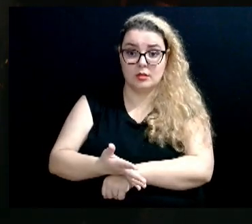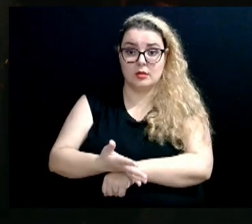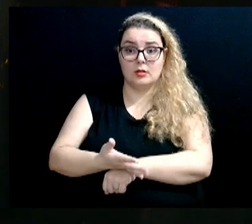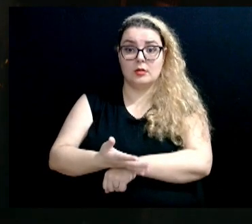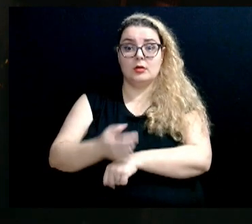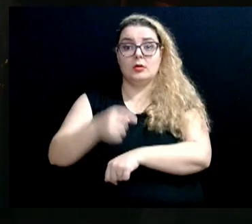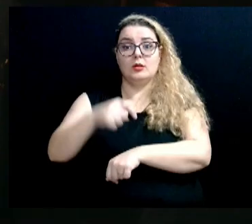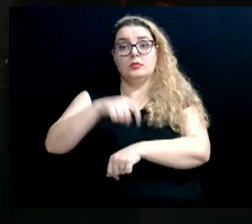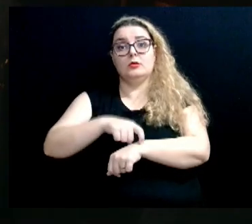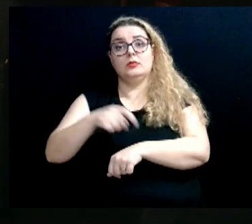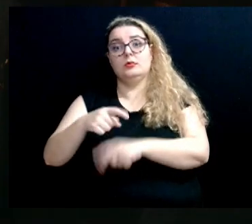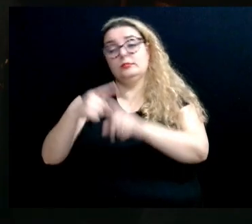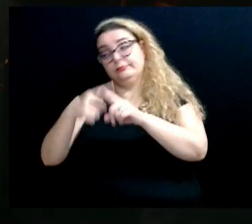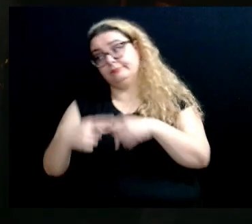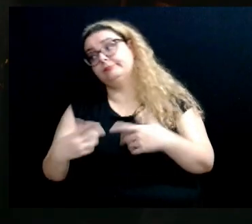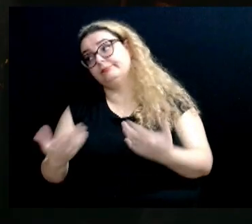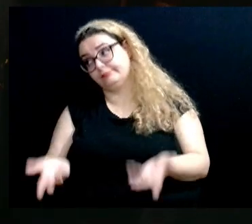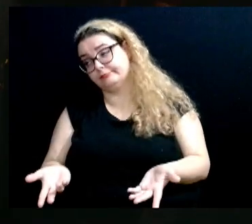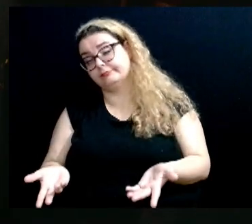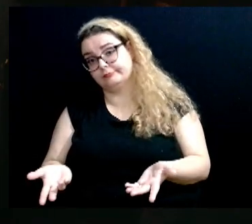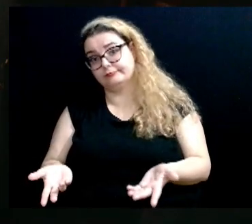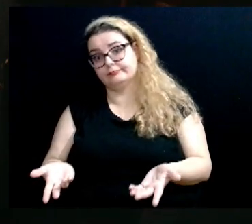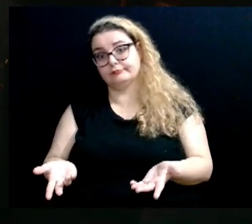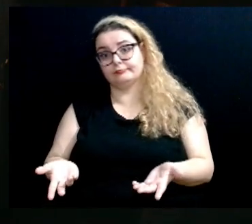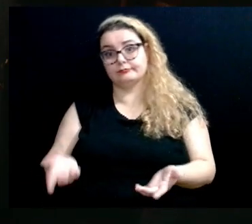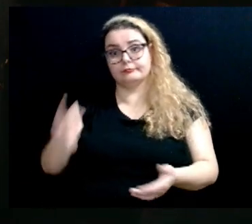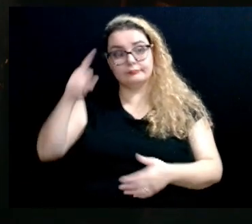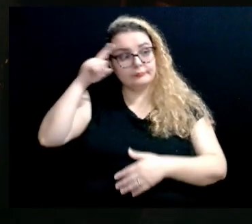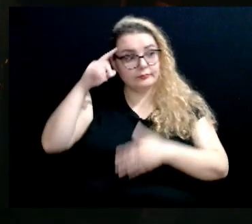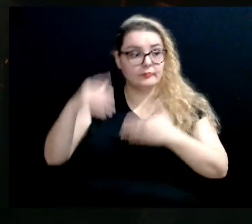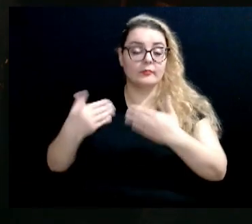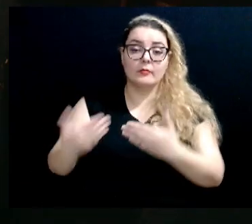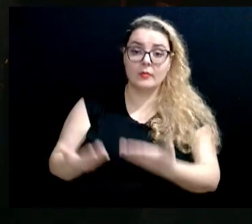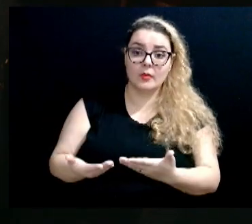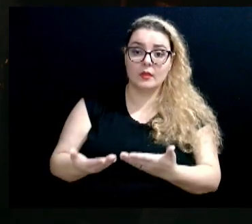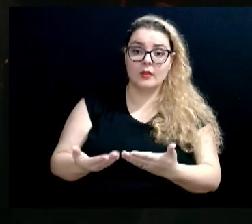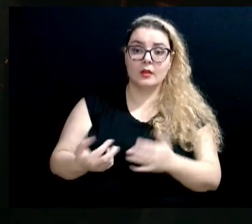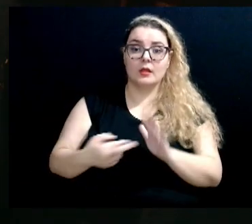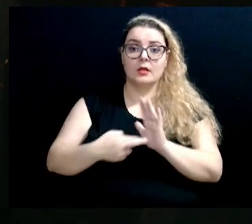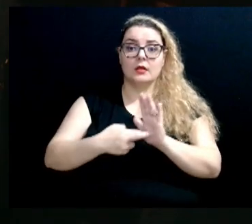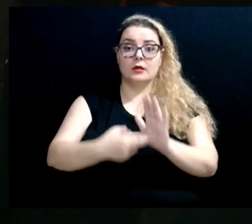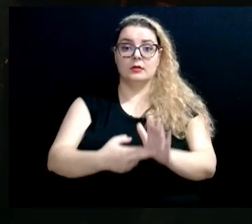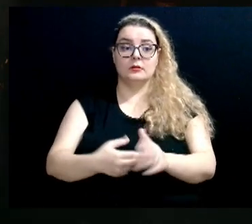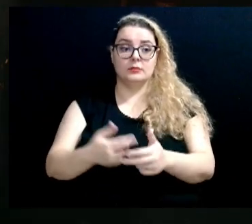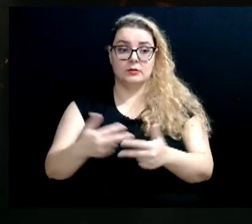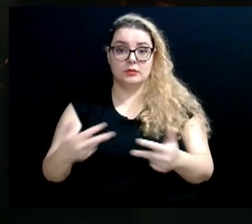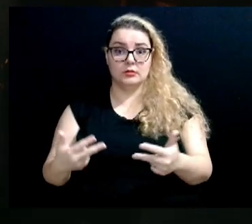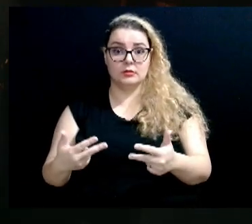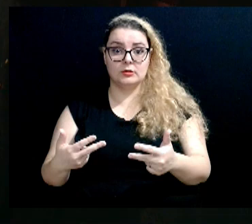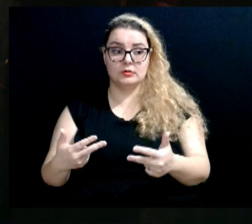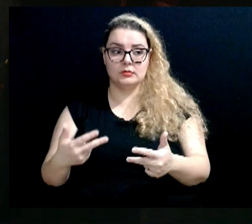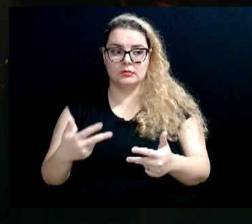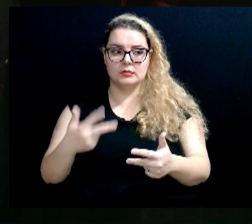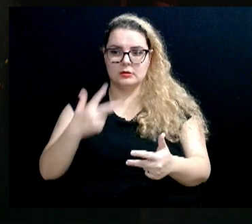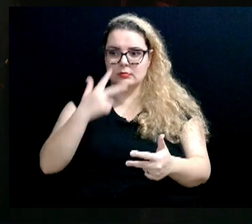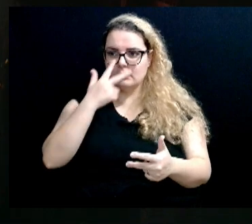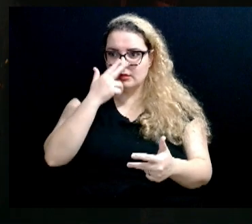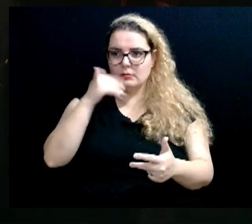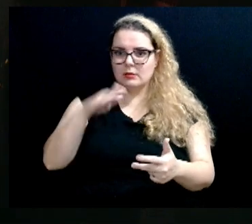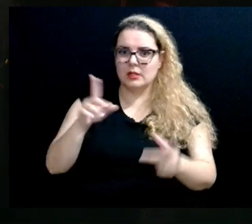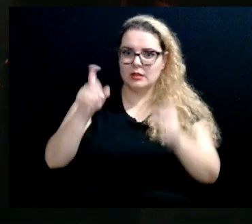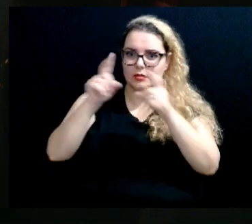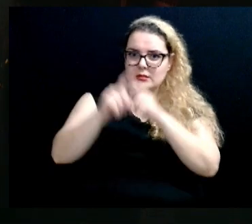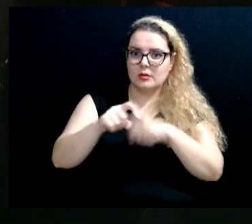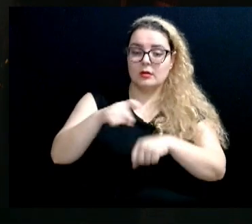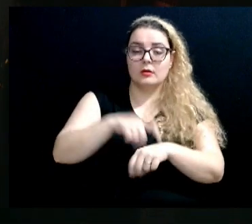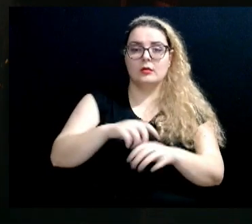disputa, né, entre o nosso dia. E ela representa algo que parece cada vez mais raro, é um tempo livre. Então, quando